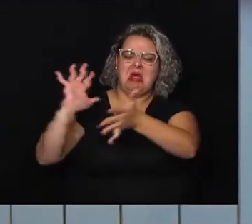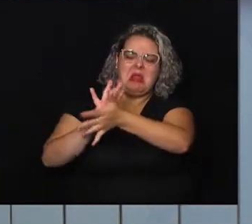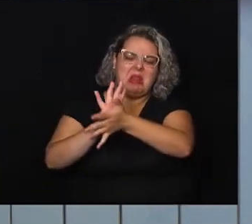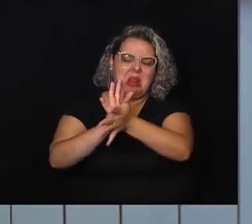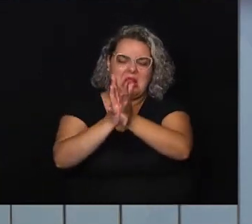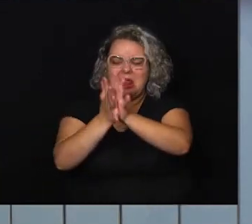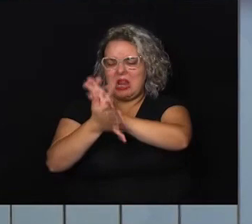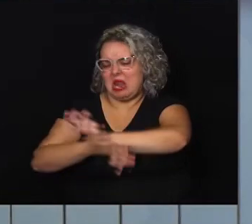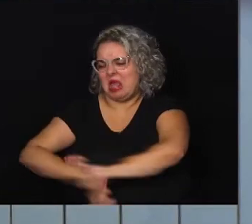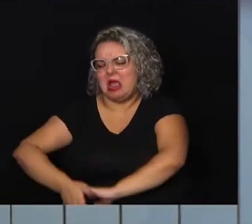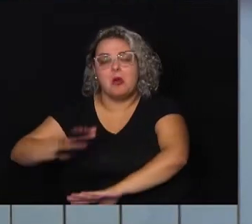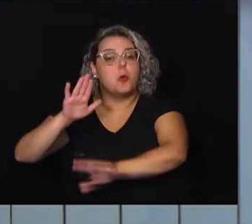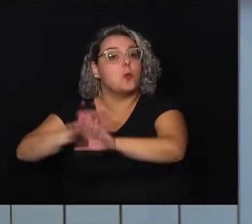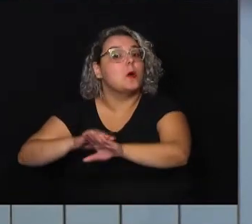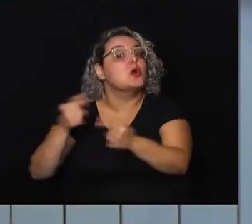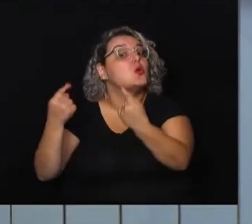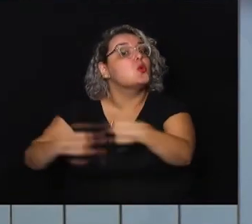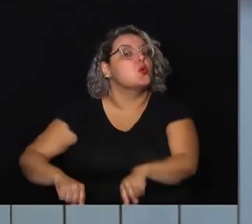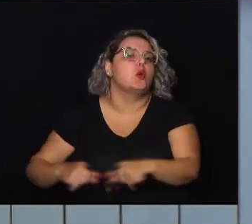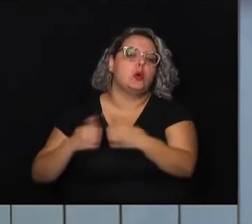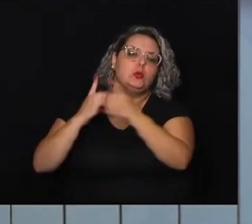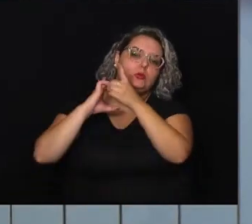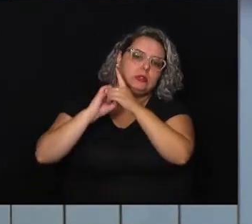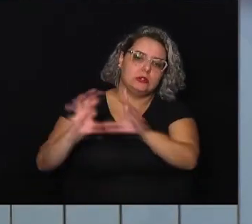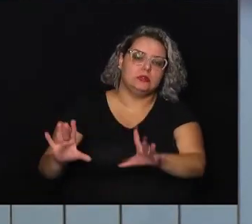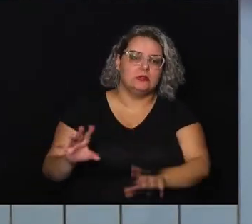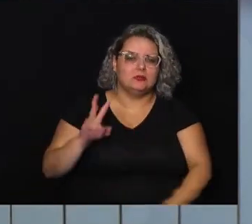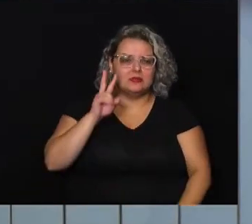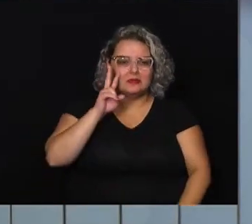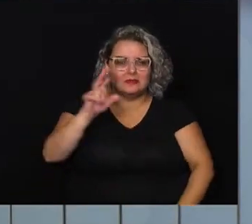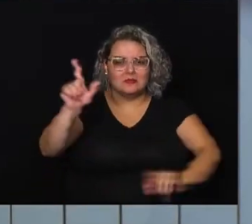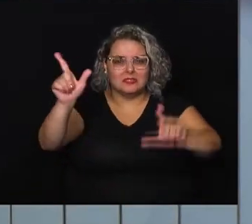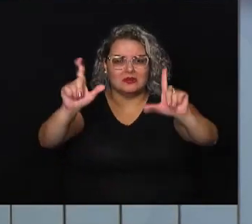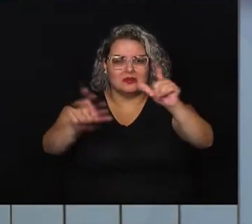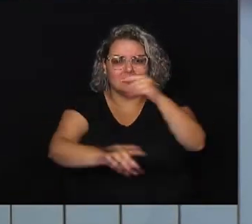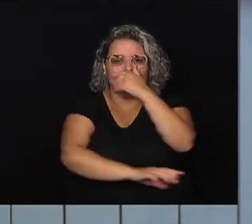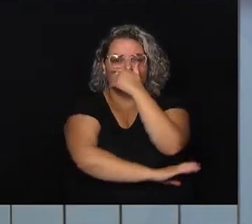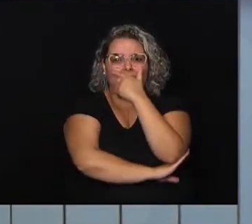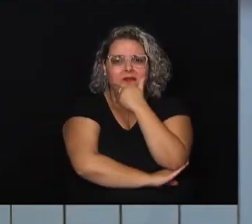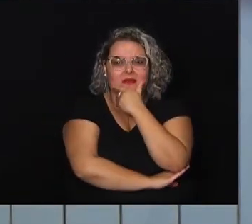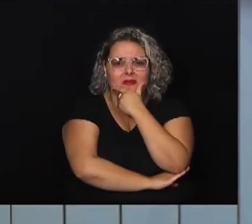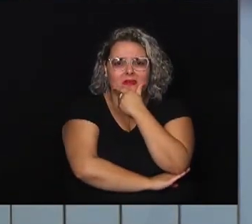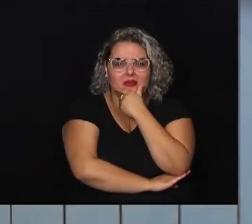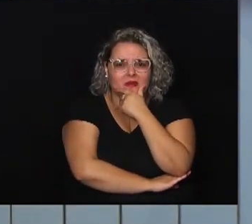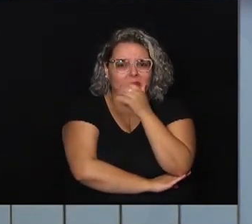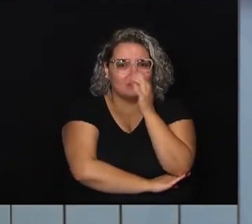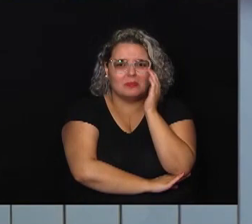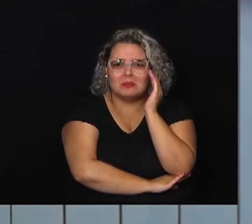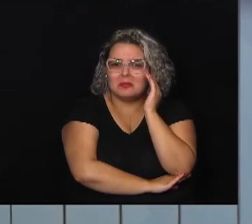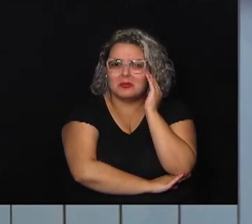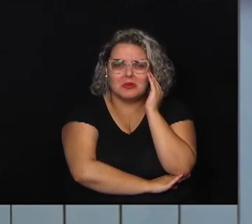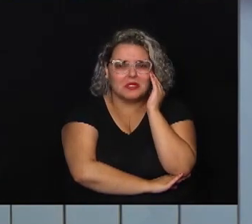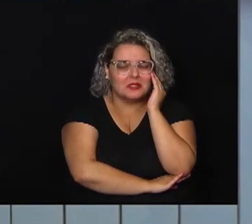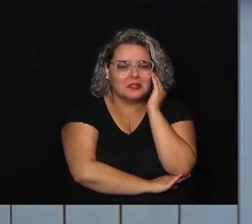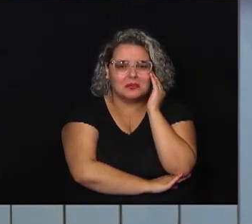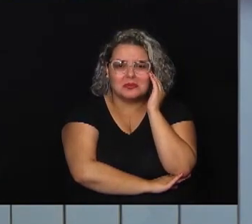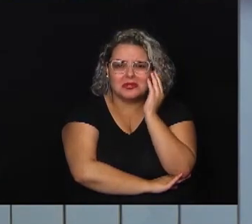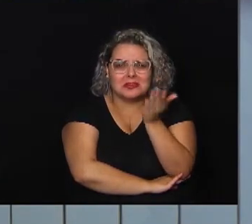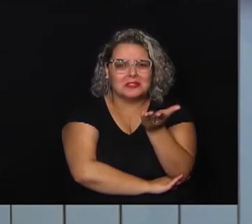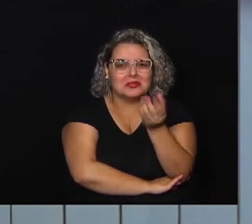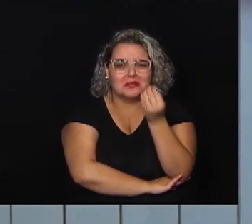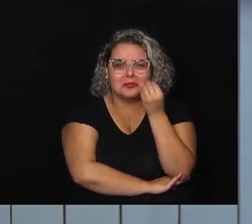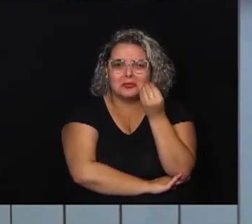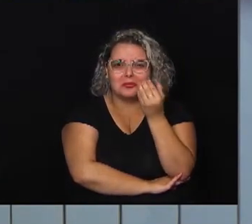ato antidemocrático, a gente assistindo pela televisão, né, horrorizado, é claro que causou